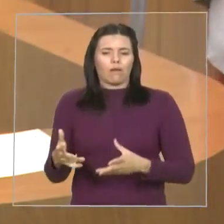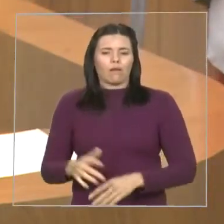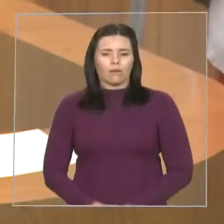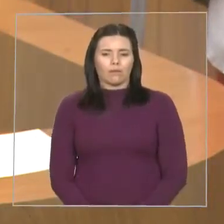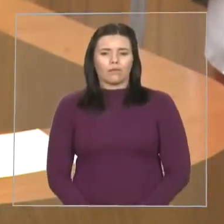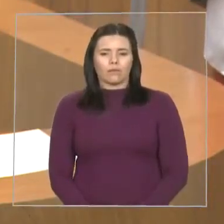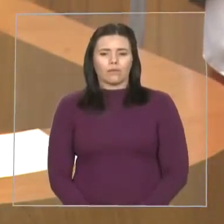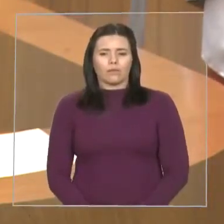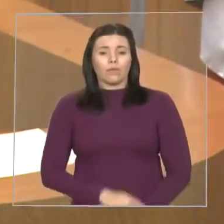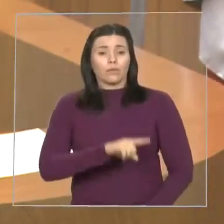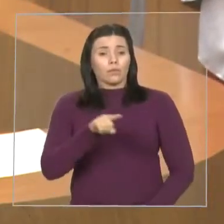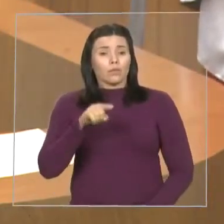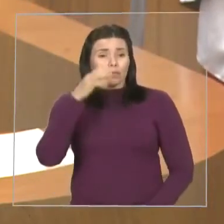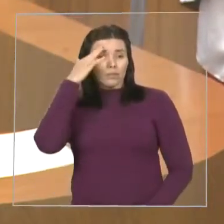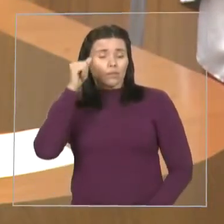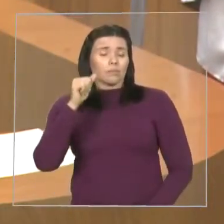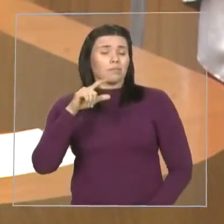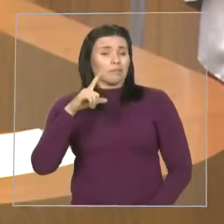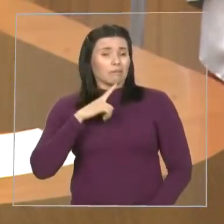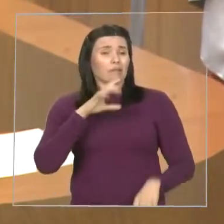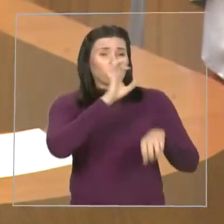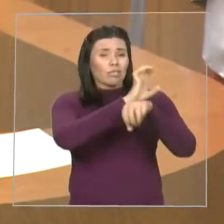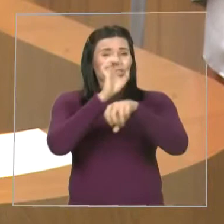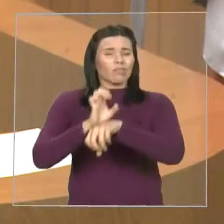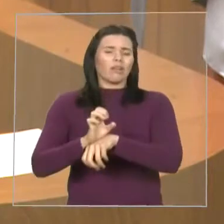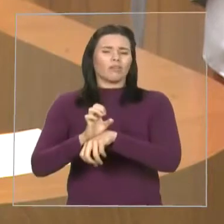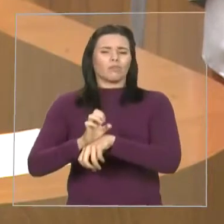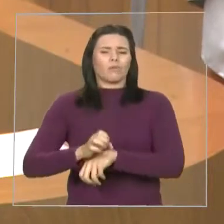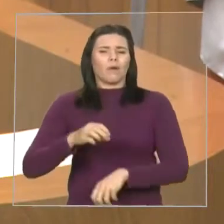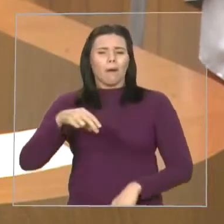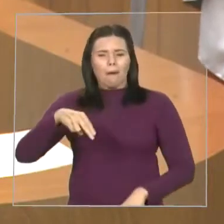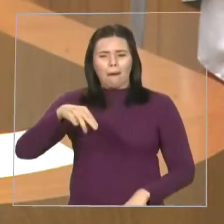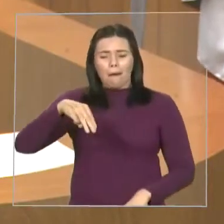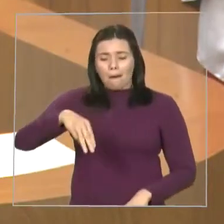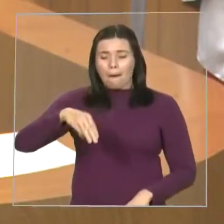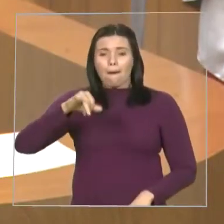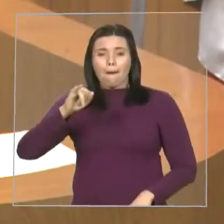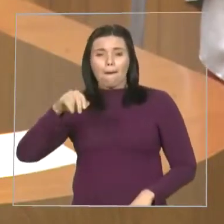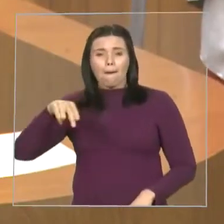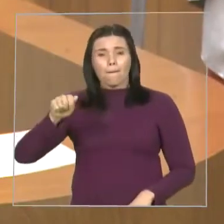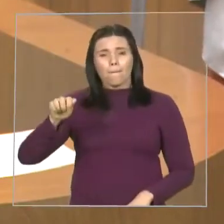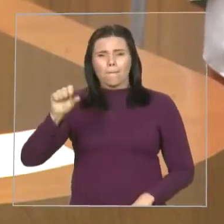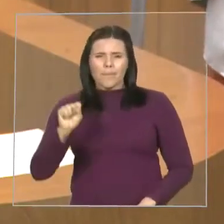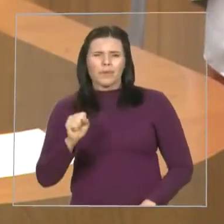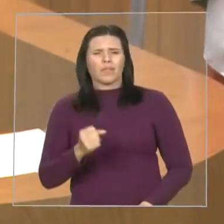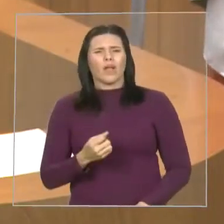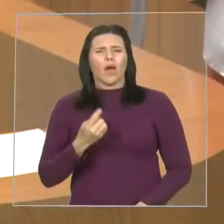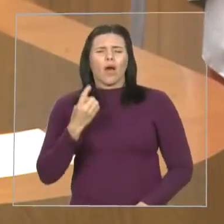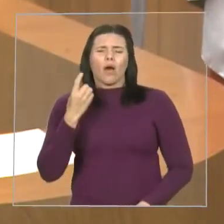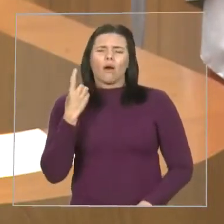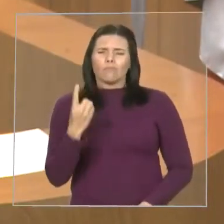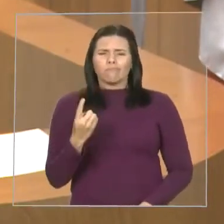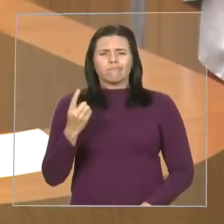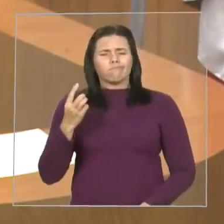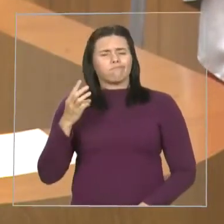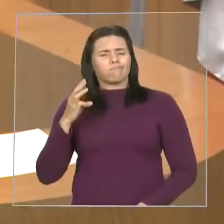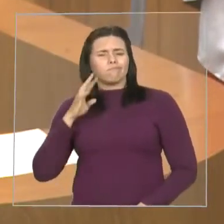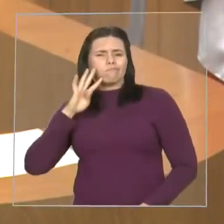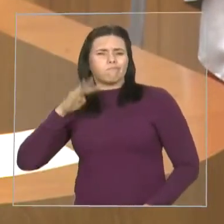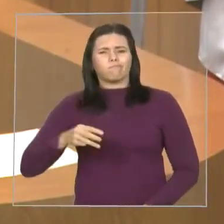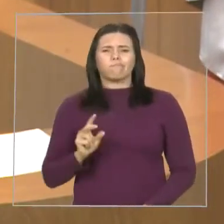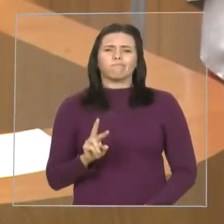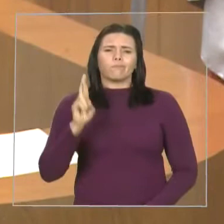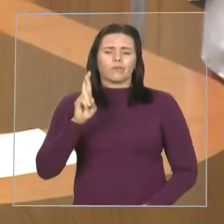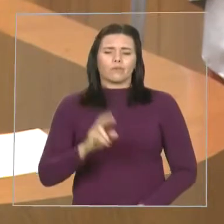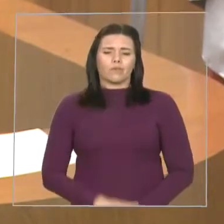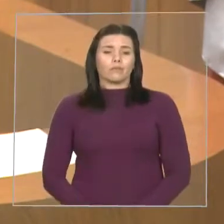Gerais recebe R$1 bilhão, o Pará R$1 bilhão. Nós não temos direito a receber 250 milhões de reais?